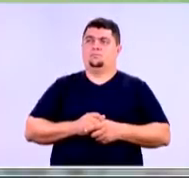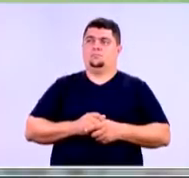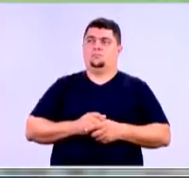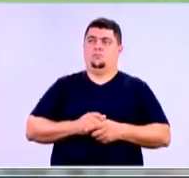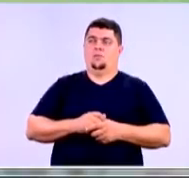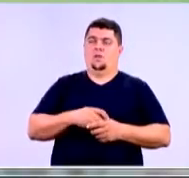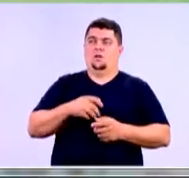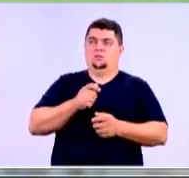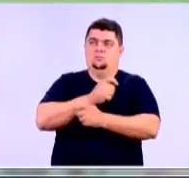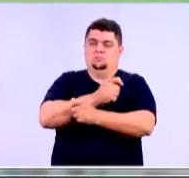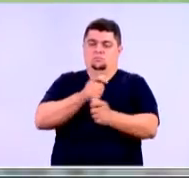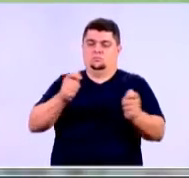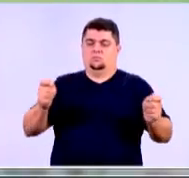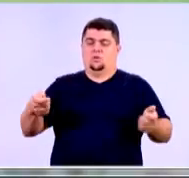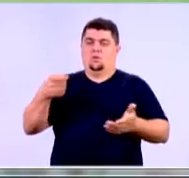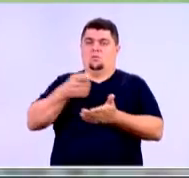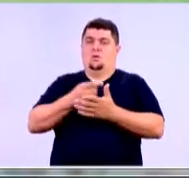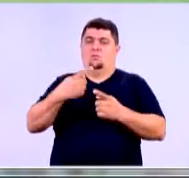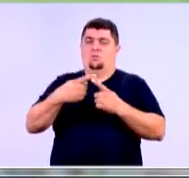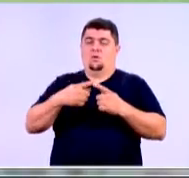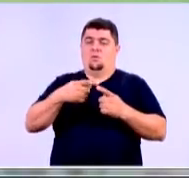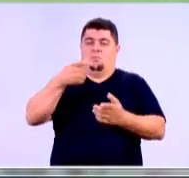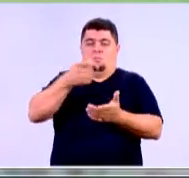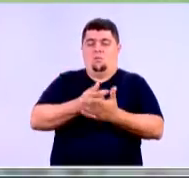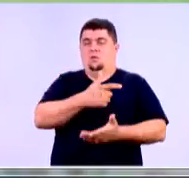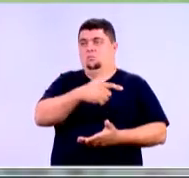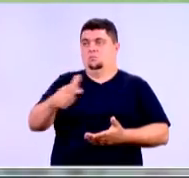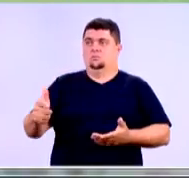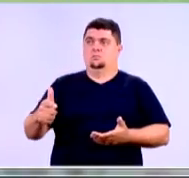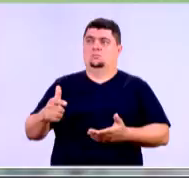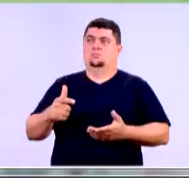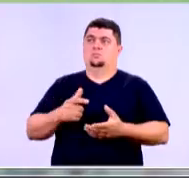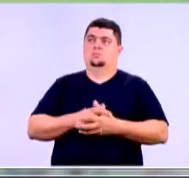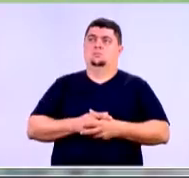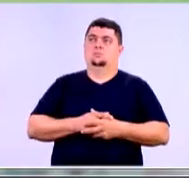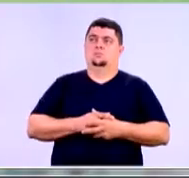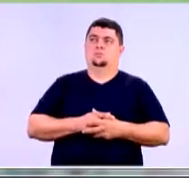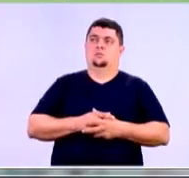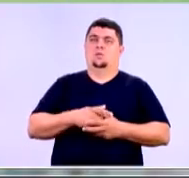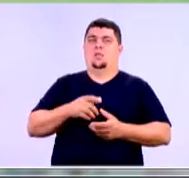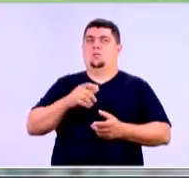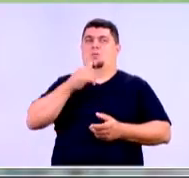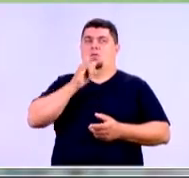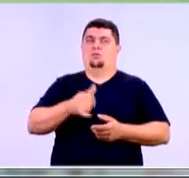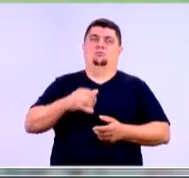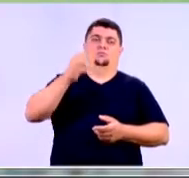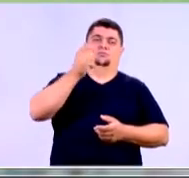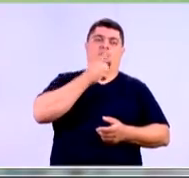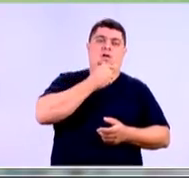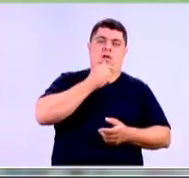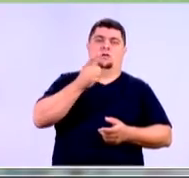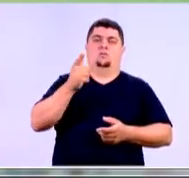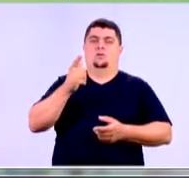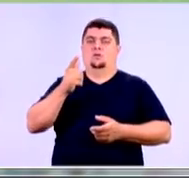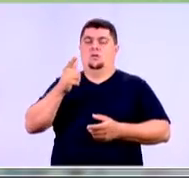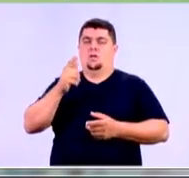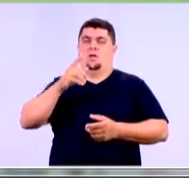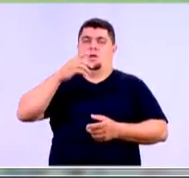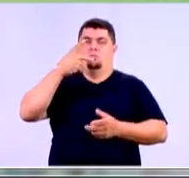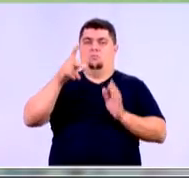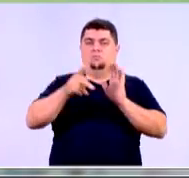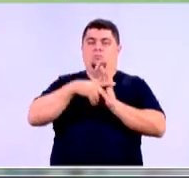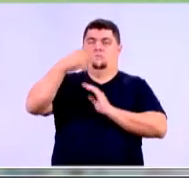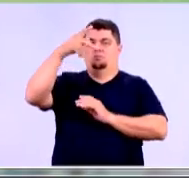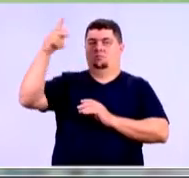um capital de terceiro ainda, porque eu ainda não paguei. Você não pagou, então... É como se a conta de luz, né? a conta de água, né? Aquilo ali fosse um capital de terceiro que eu